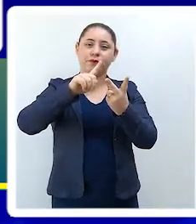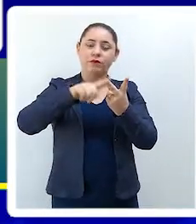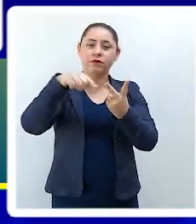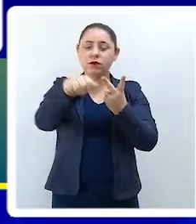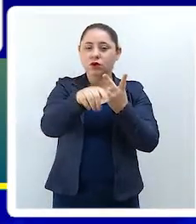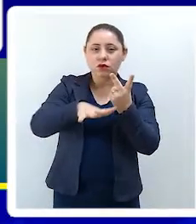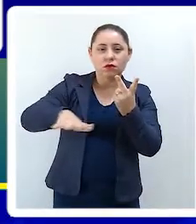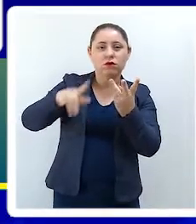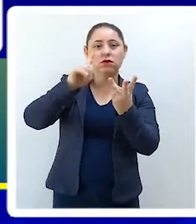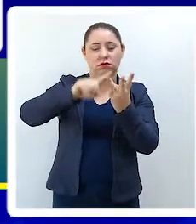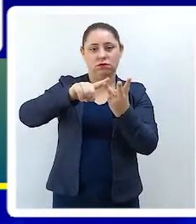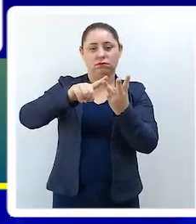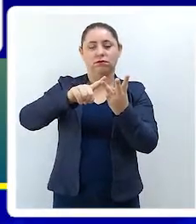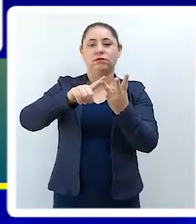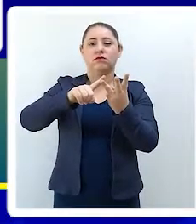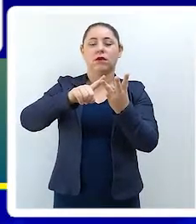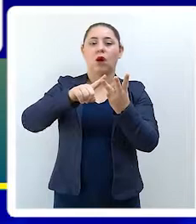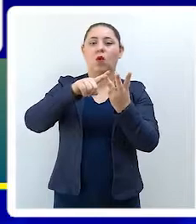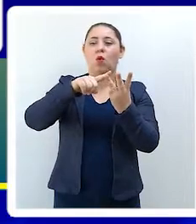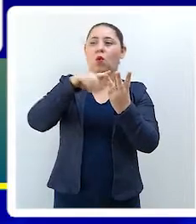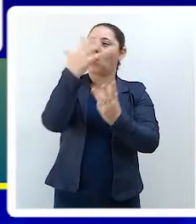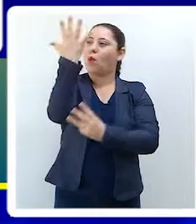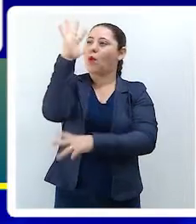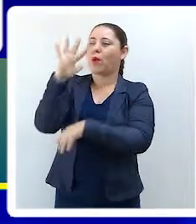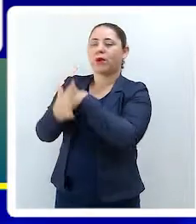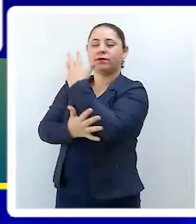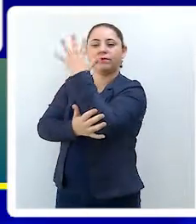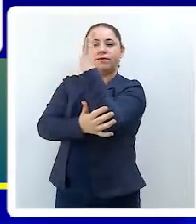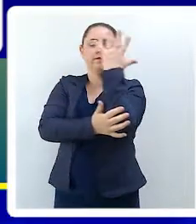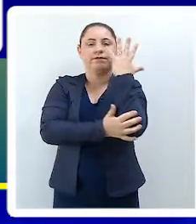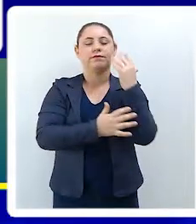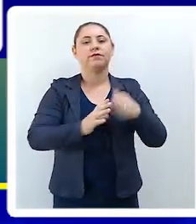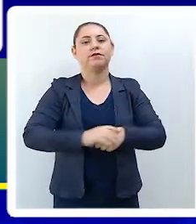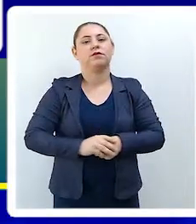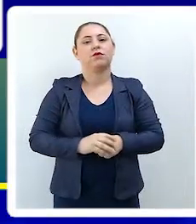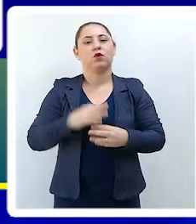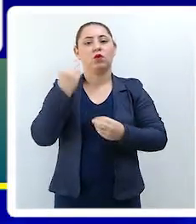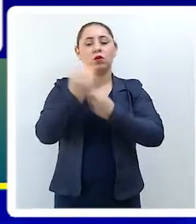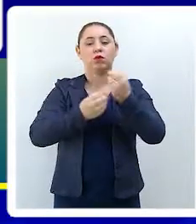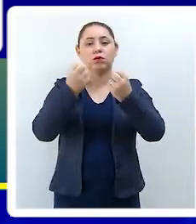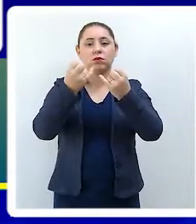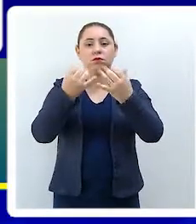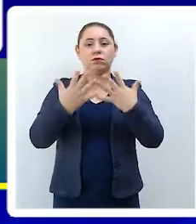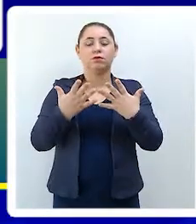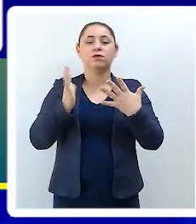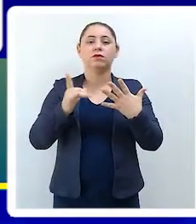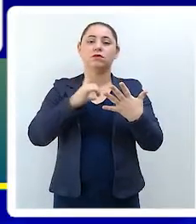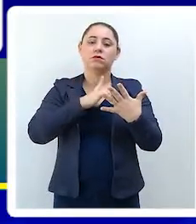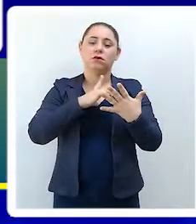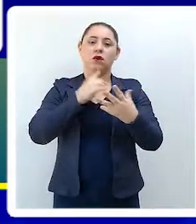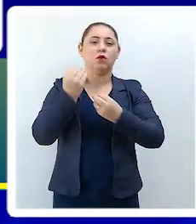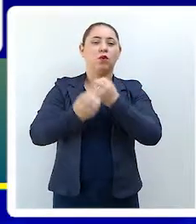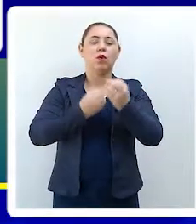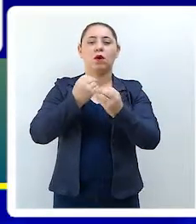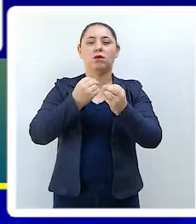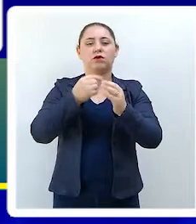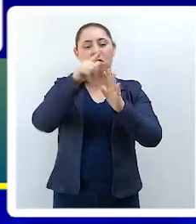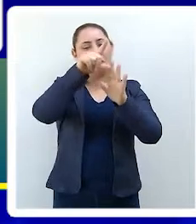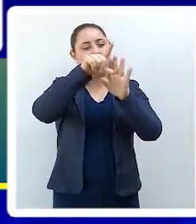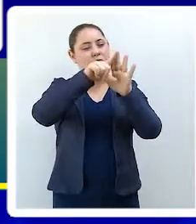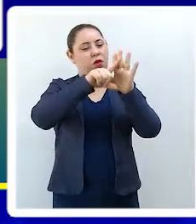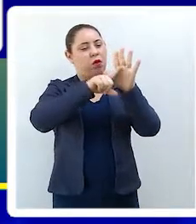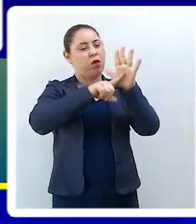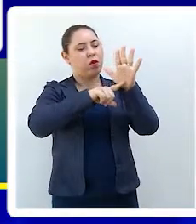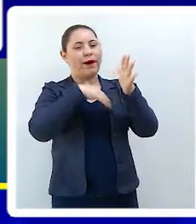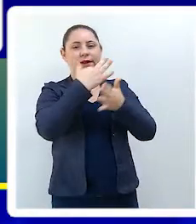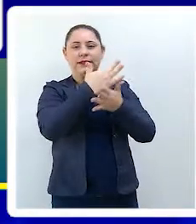a dimensão social e a dimensão ambiental. Como eu disse, a gente tem, como se fosse uma lista